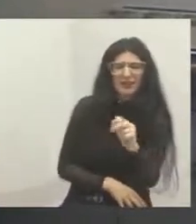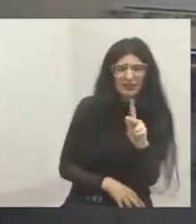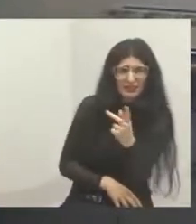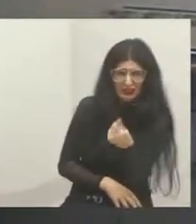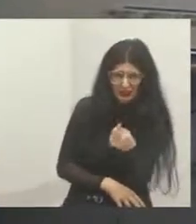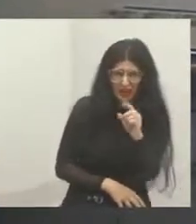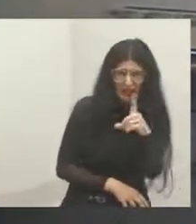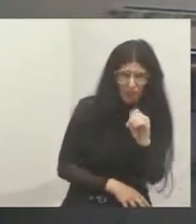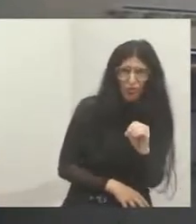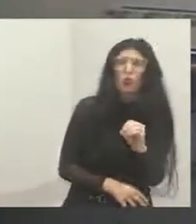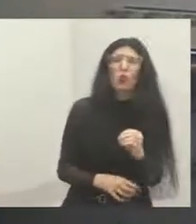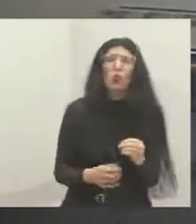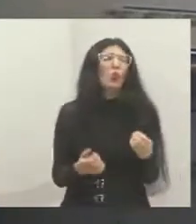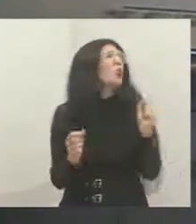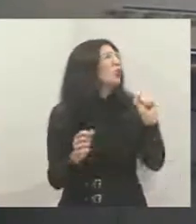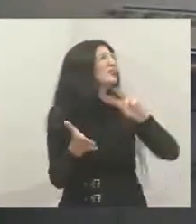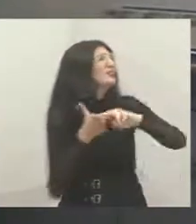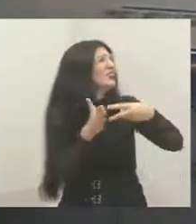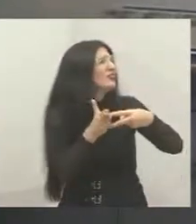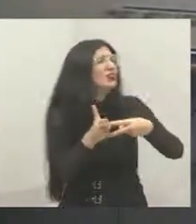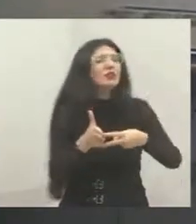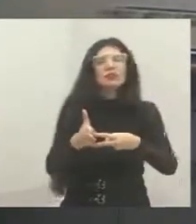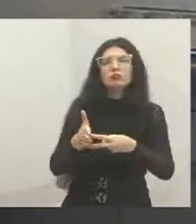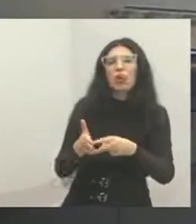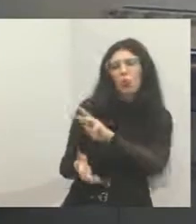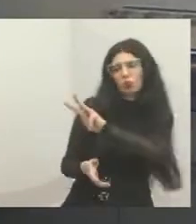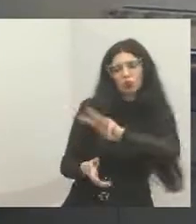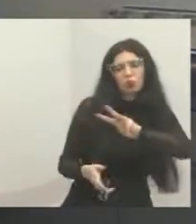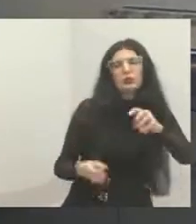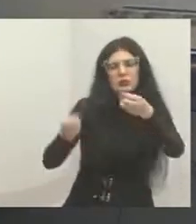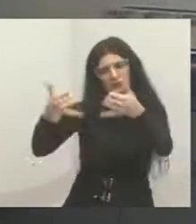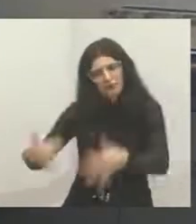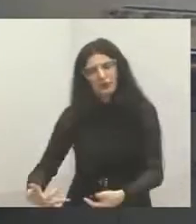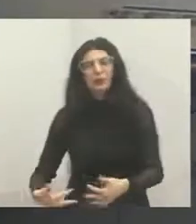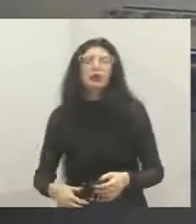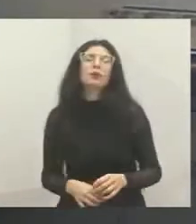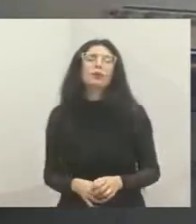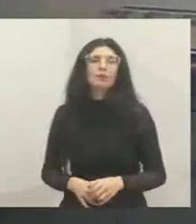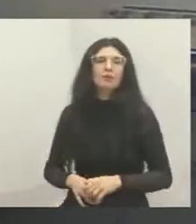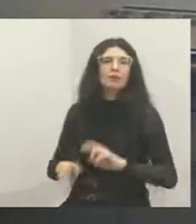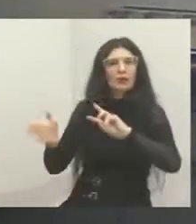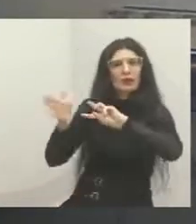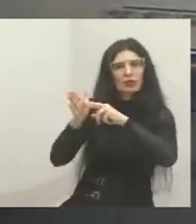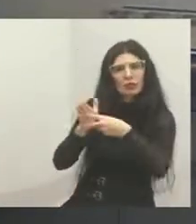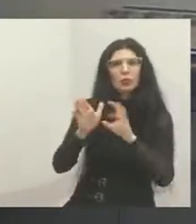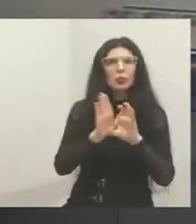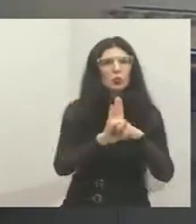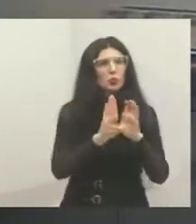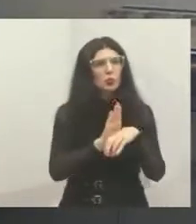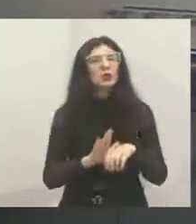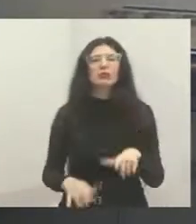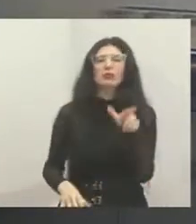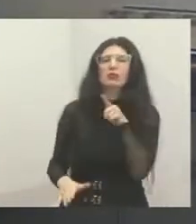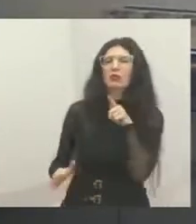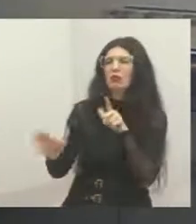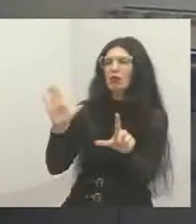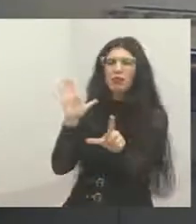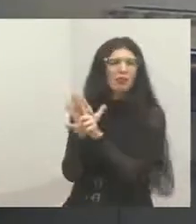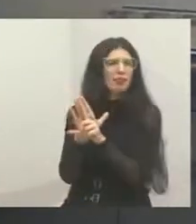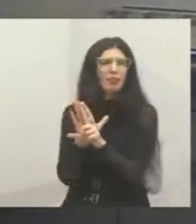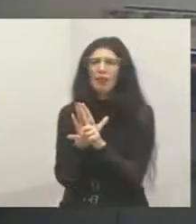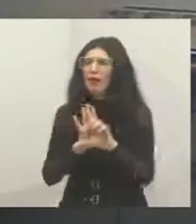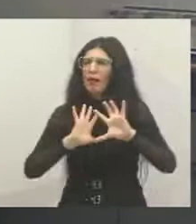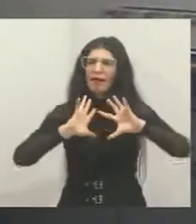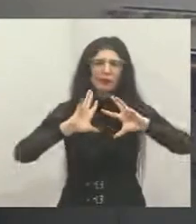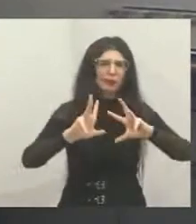Ali explica o que é empenhado, o que é liquidado, tá? Nesse site tem decretos, tem lei, tem o acompanhamento